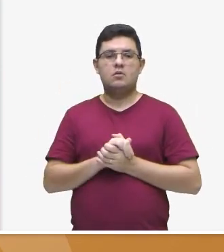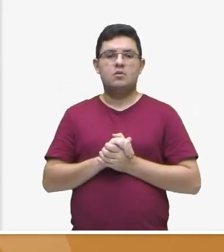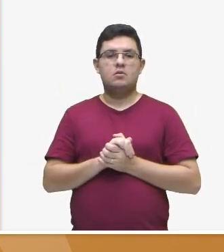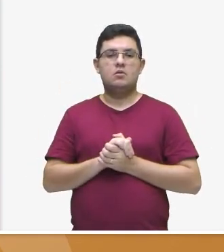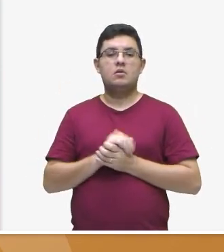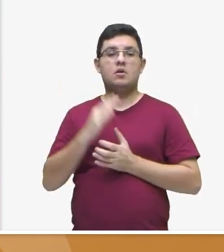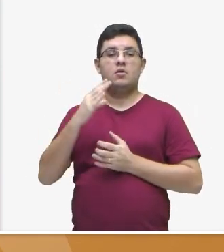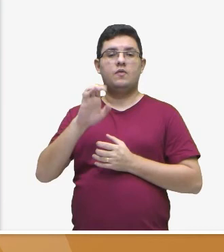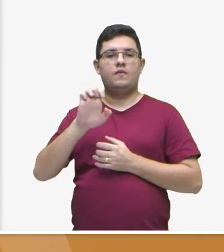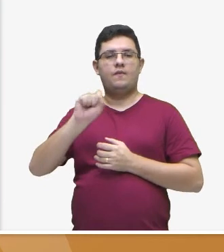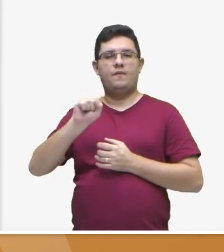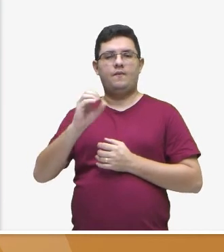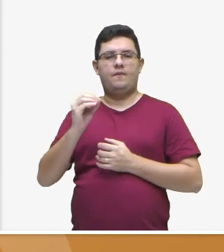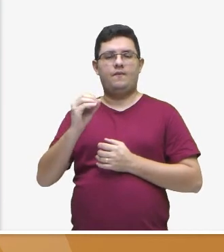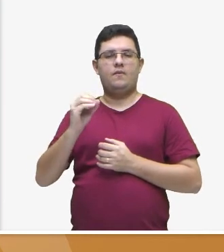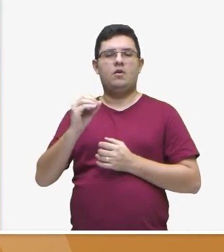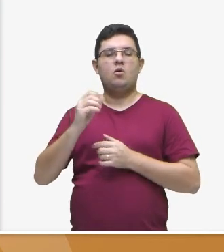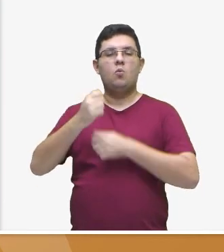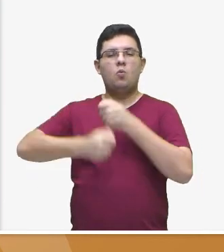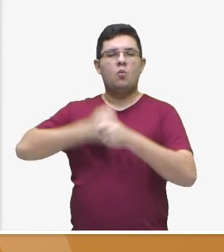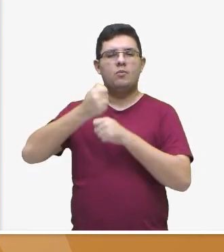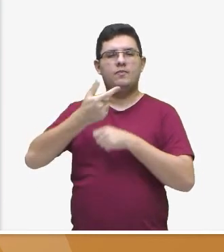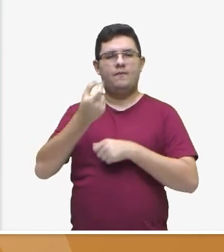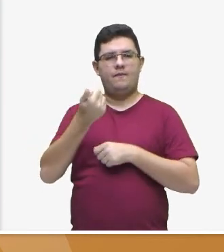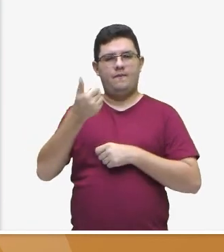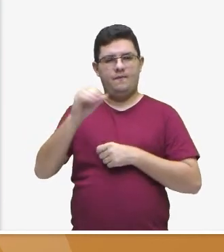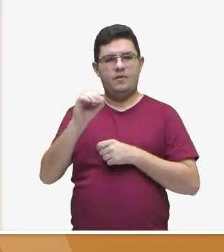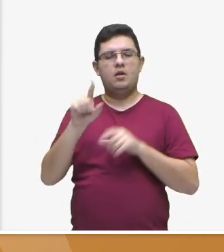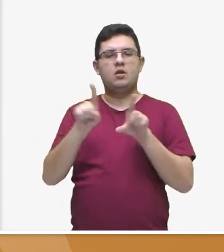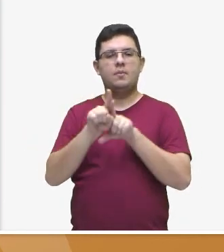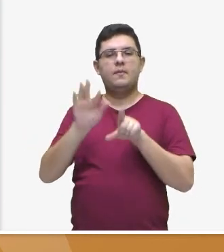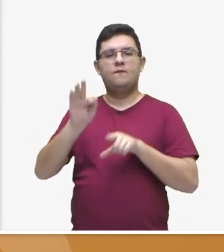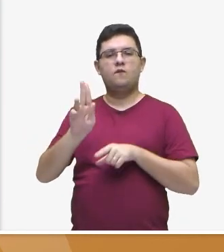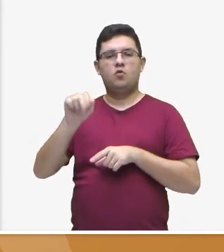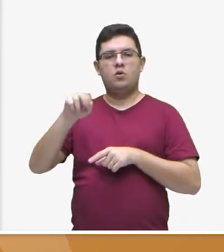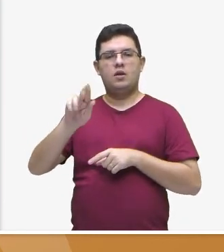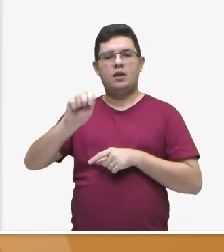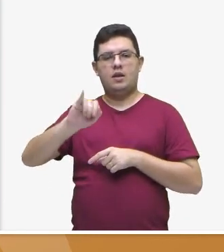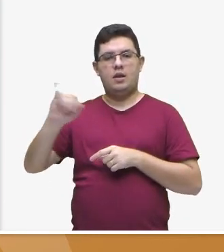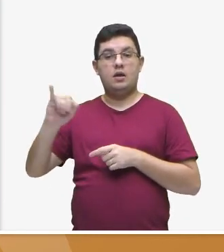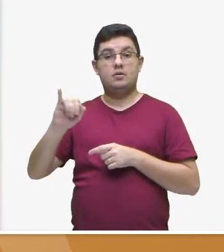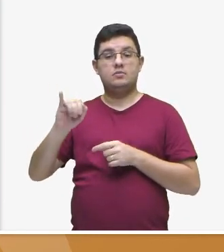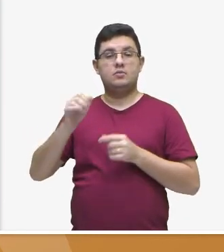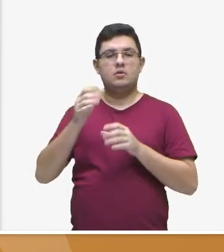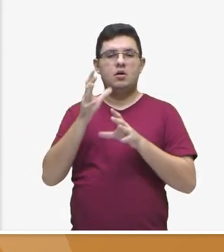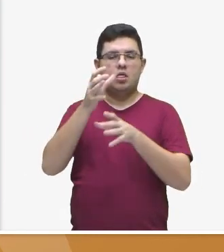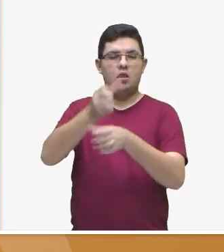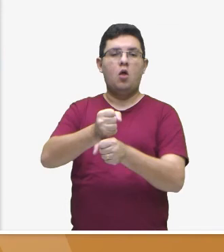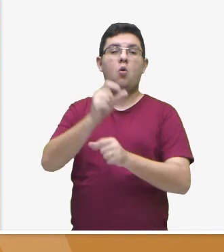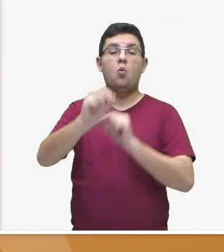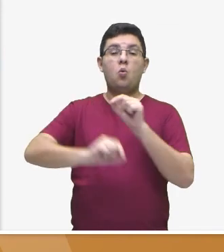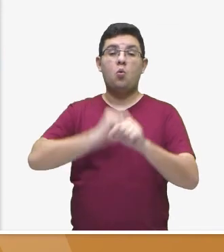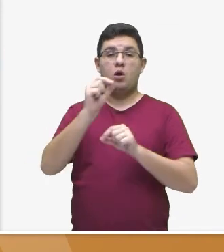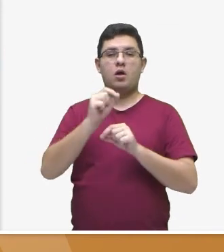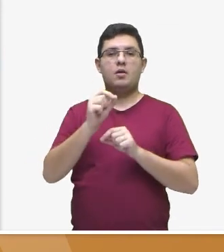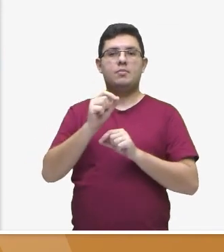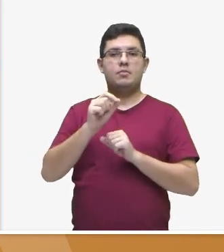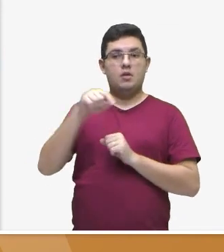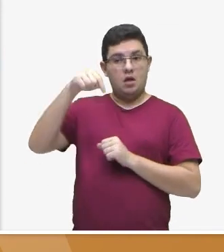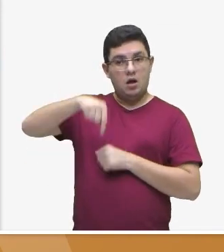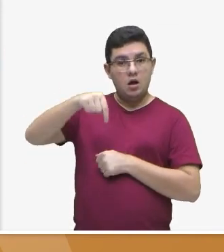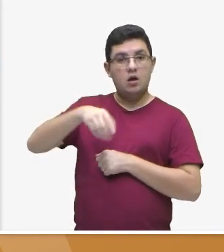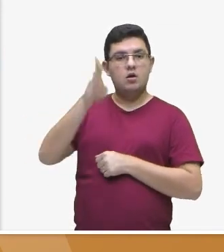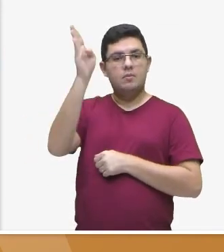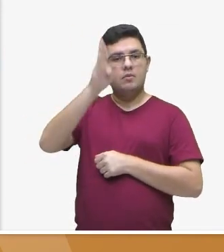censo de 2010 e da FUNAI, vivem atualmente no Brasil cerca de 817 mil índios,